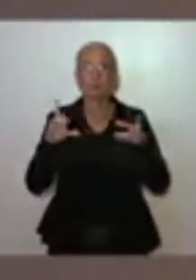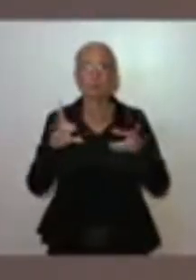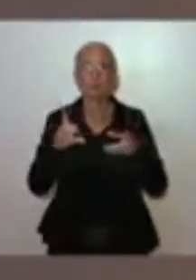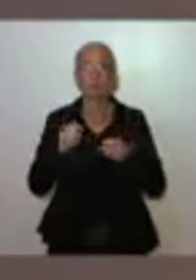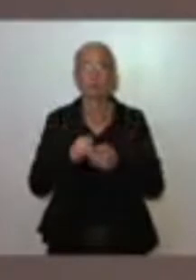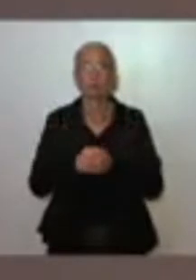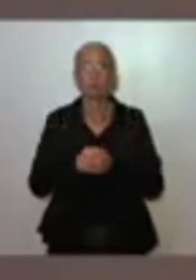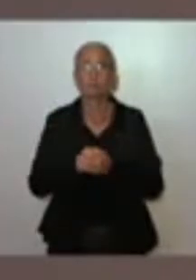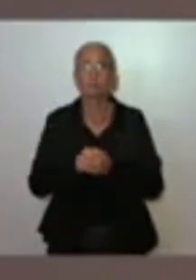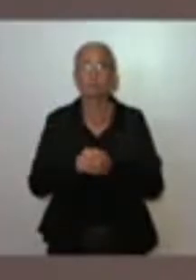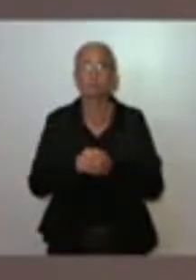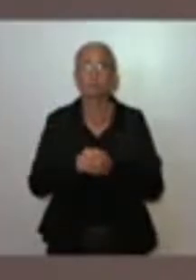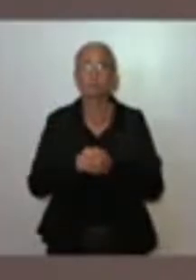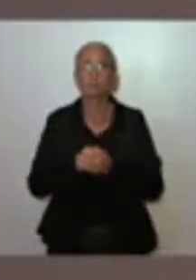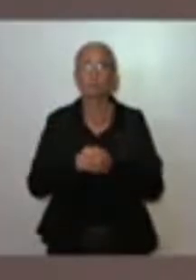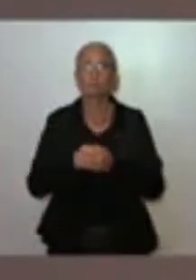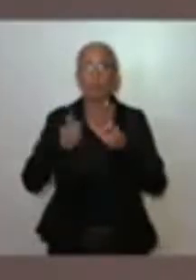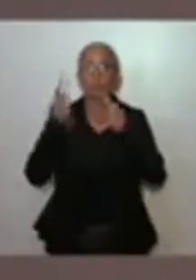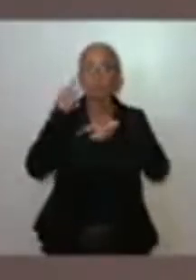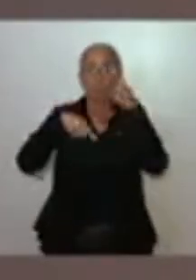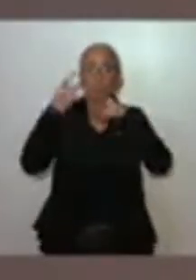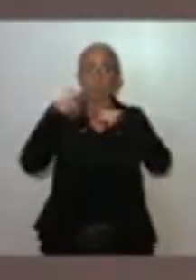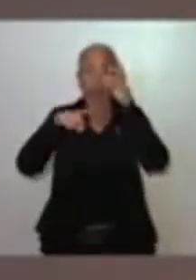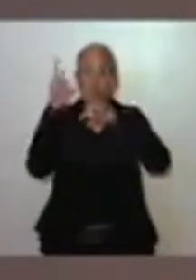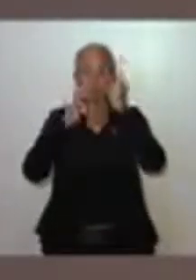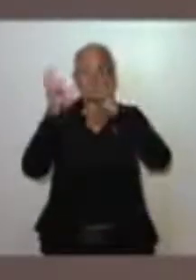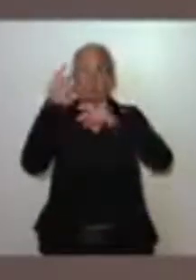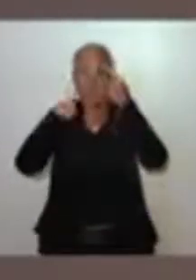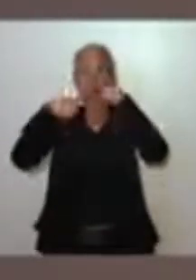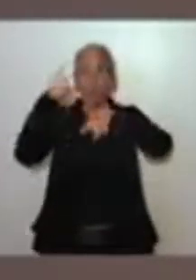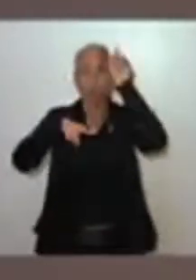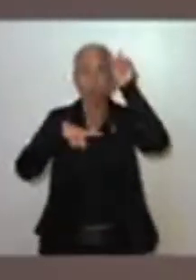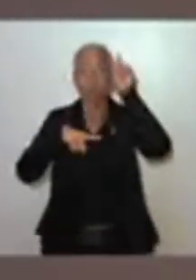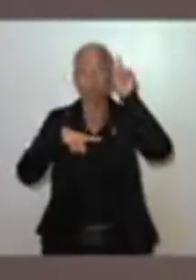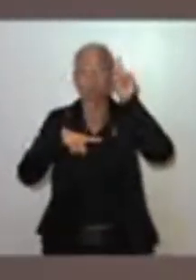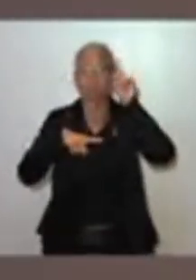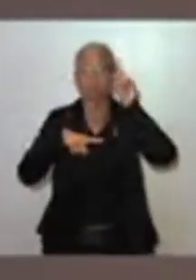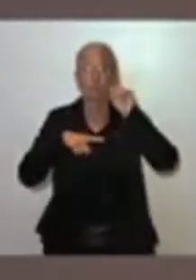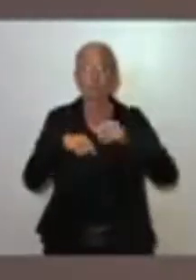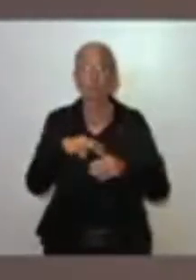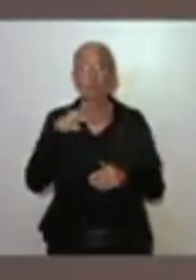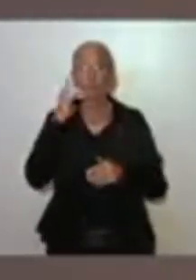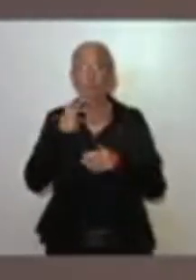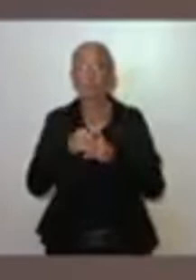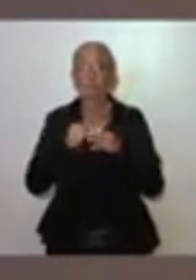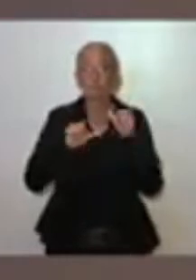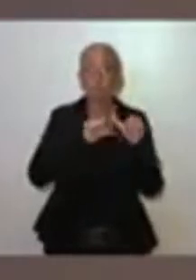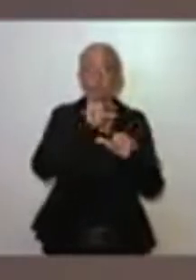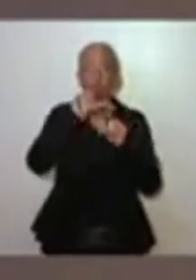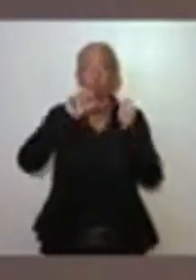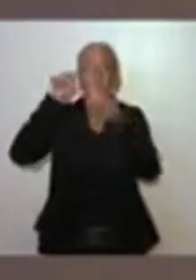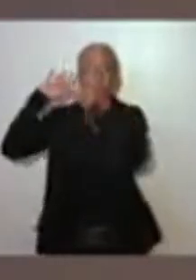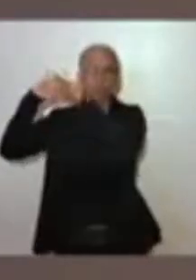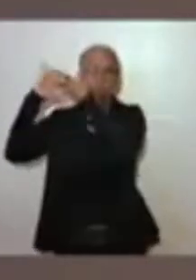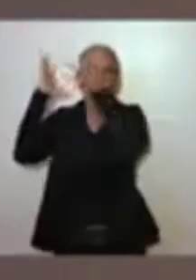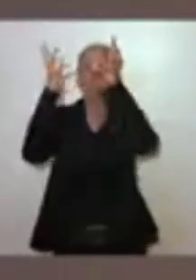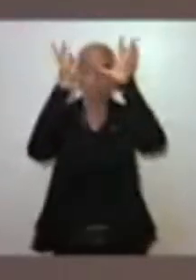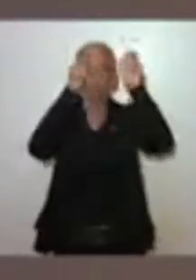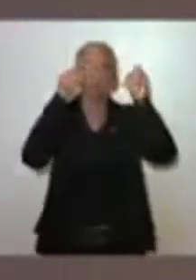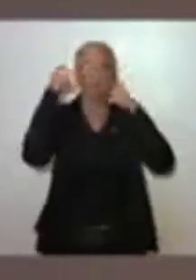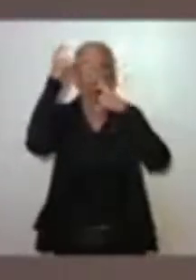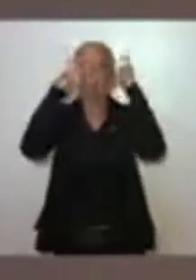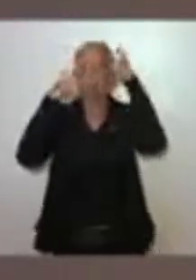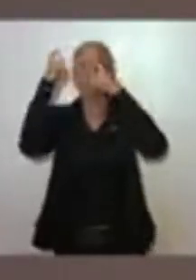pouquinho sobre a revolução tecnológica que nós estamos vivendo e um pouquinho sobre a mudança climática que é uma preocupação